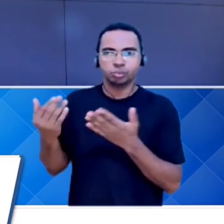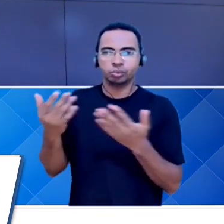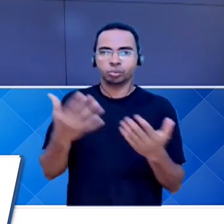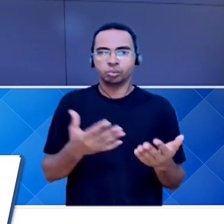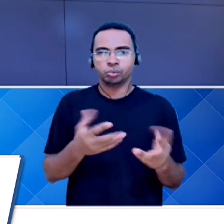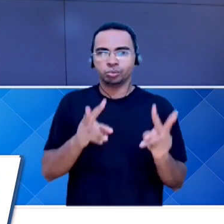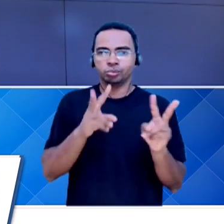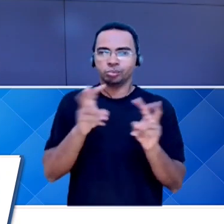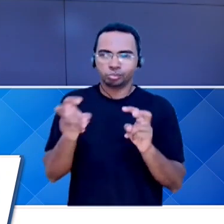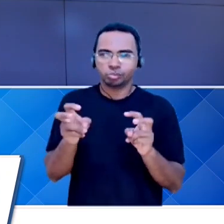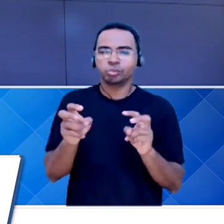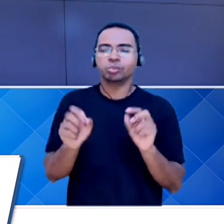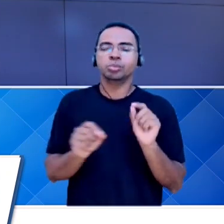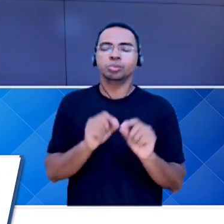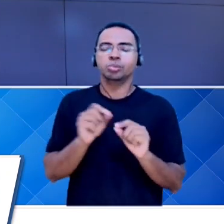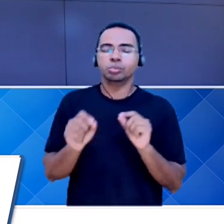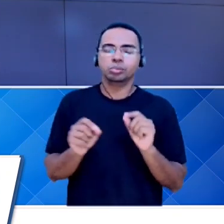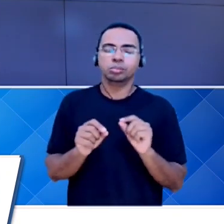da